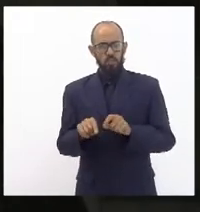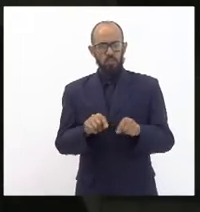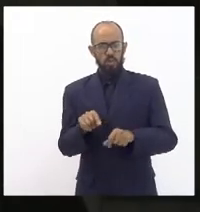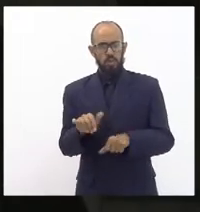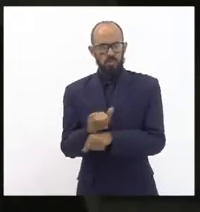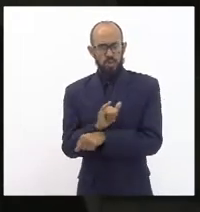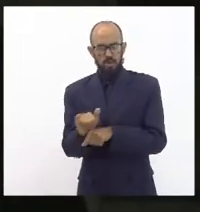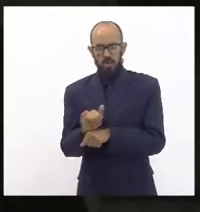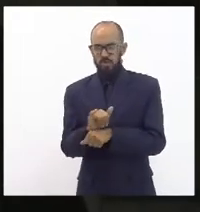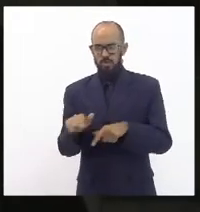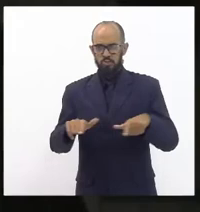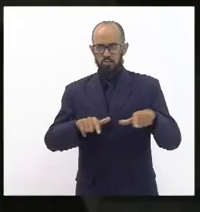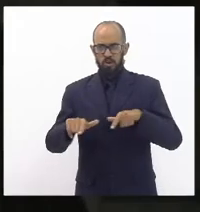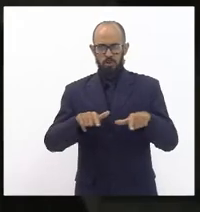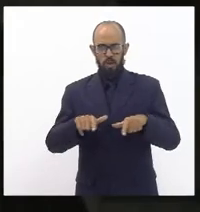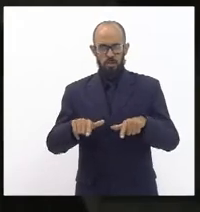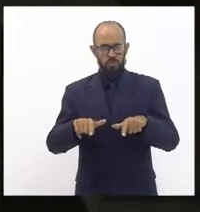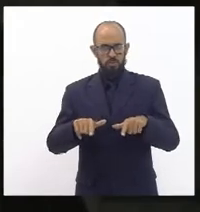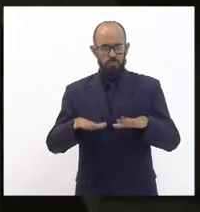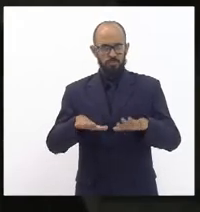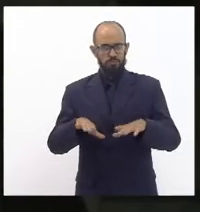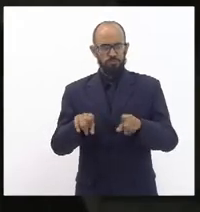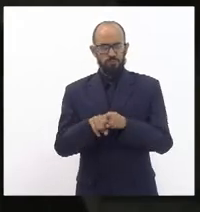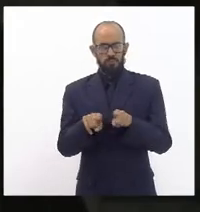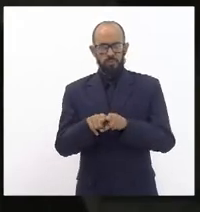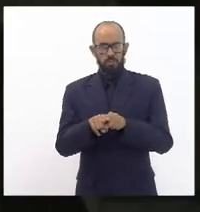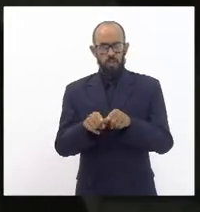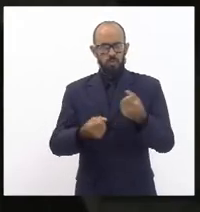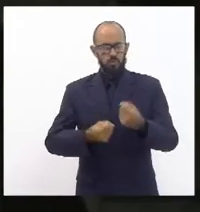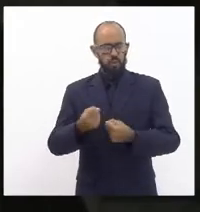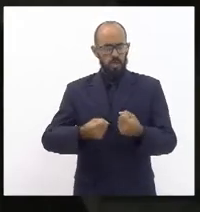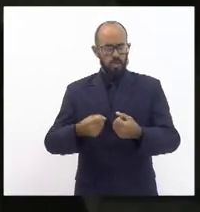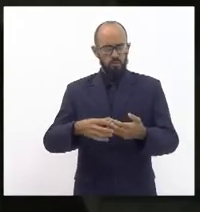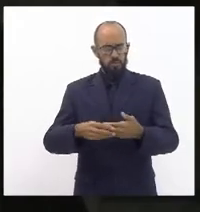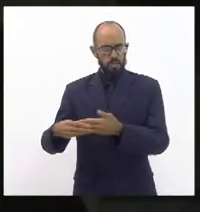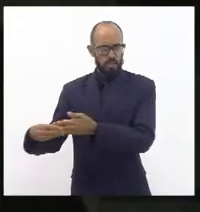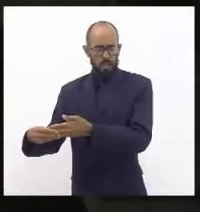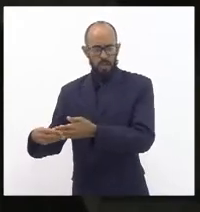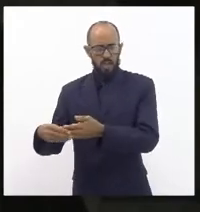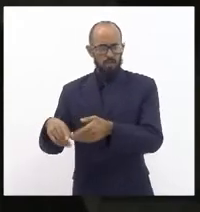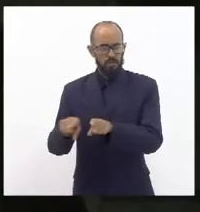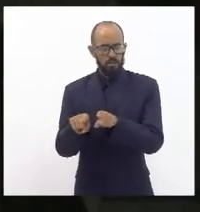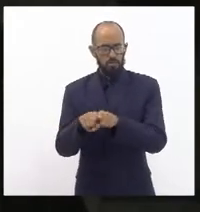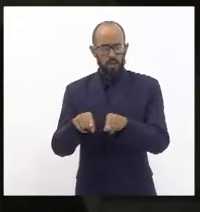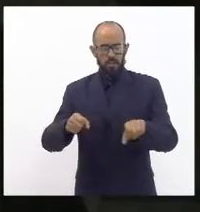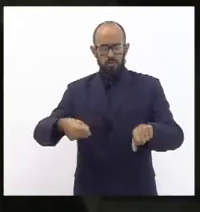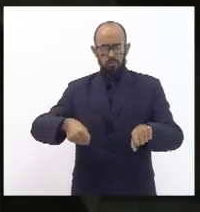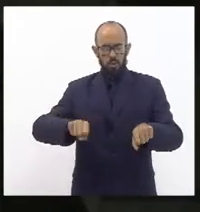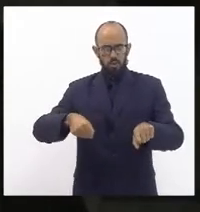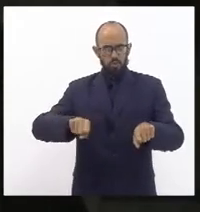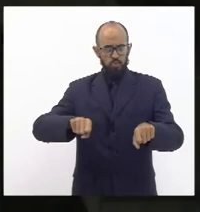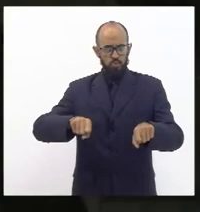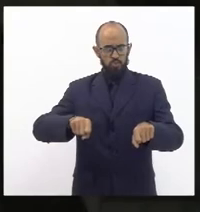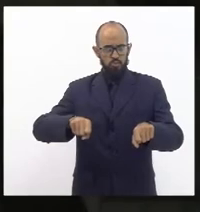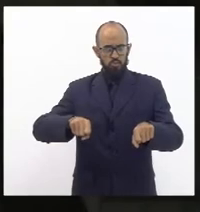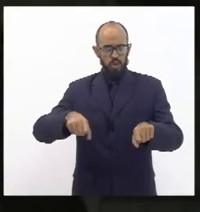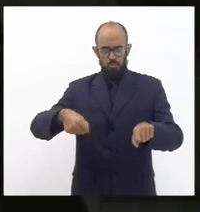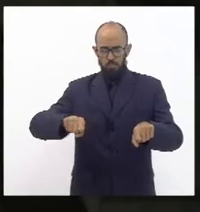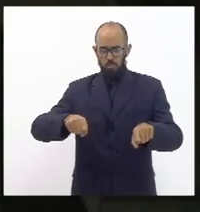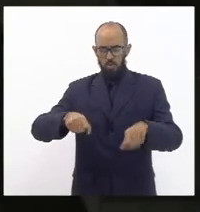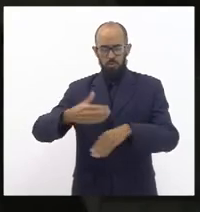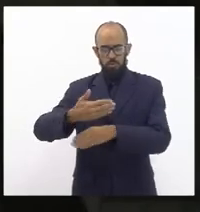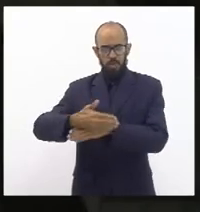fora os veículos de entrega inclusive as motos os motoboys O que são